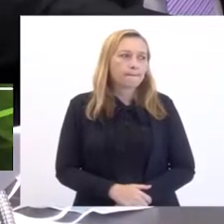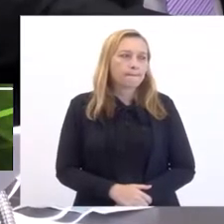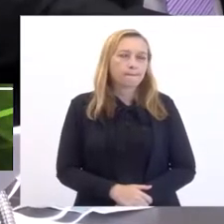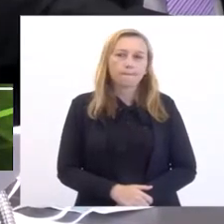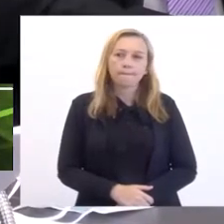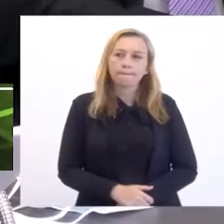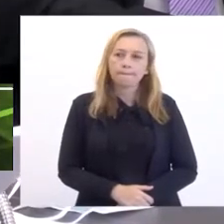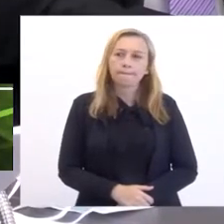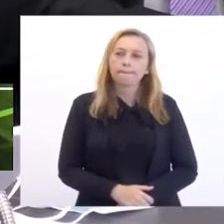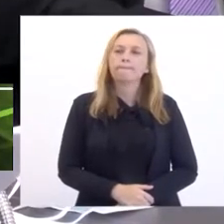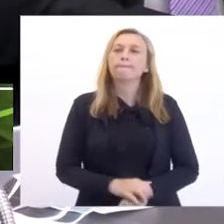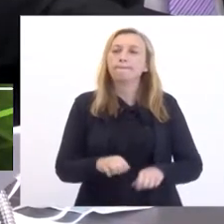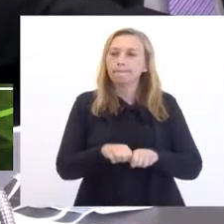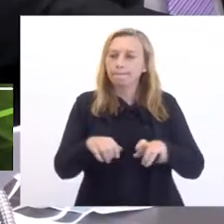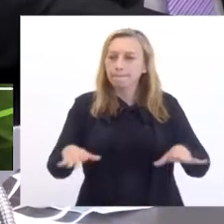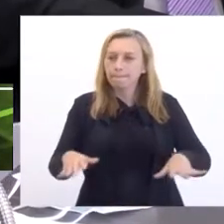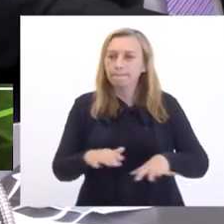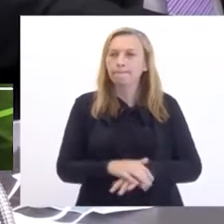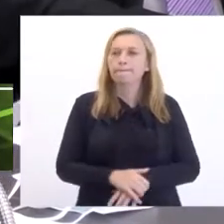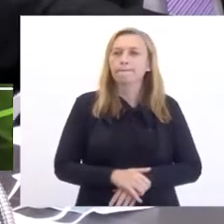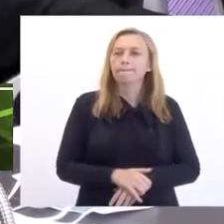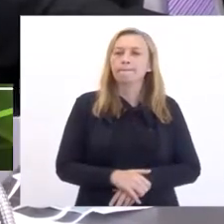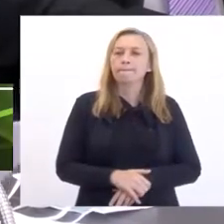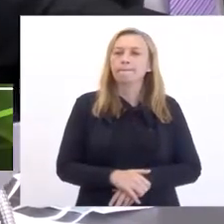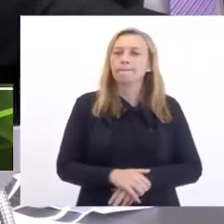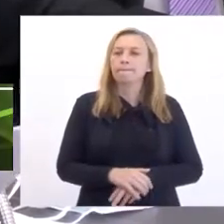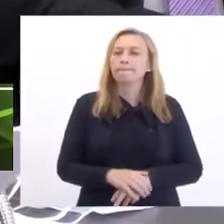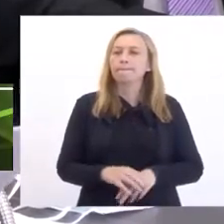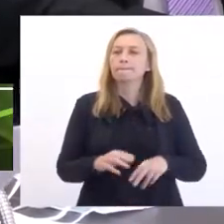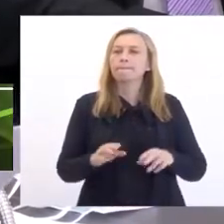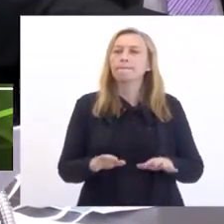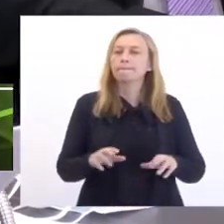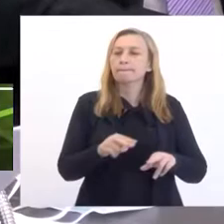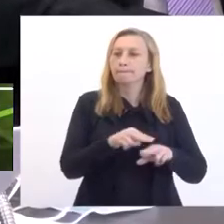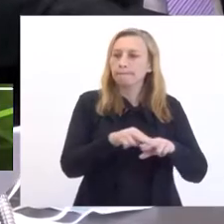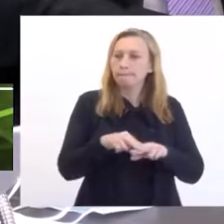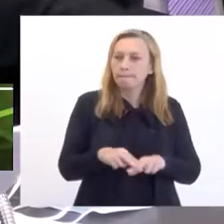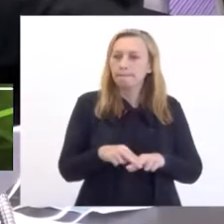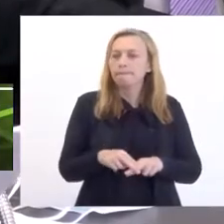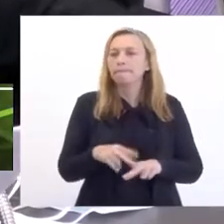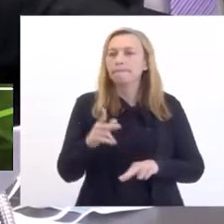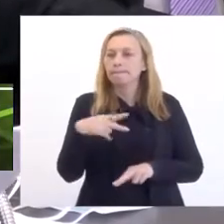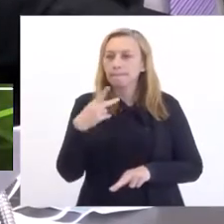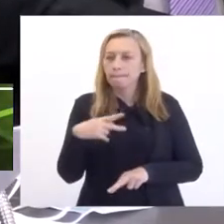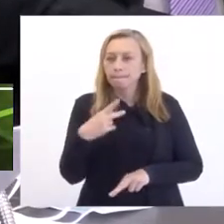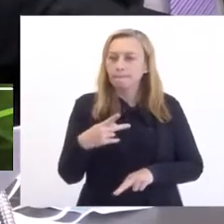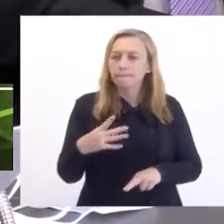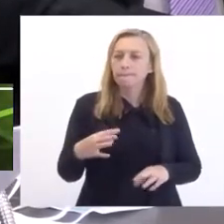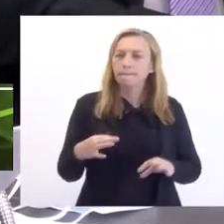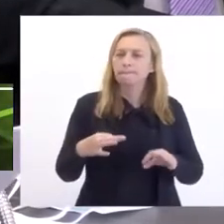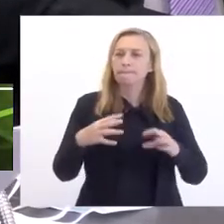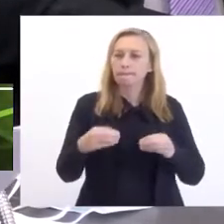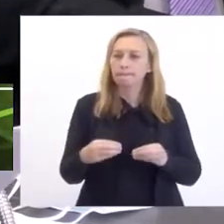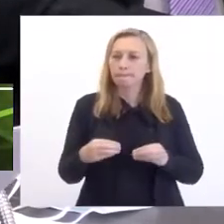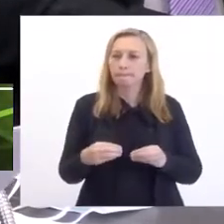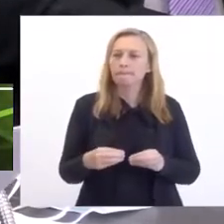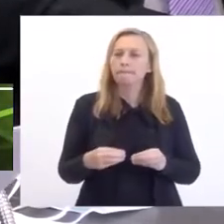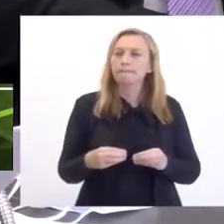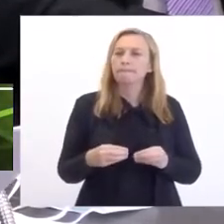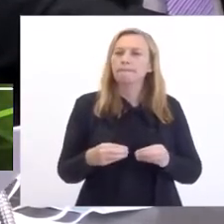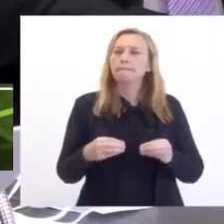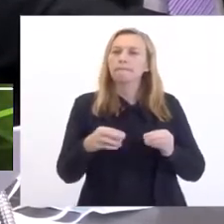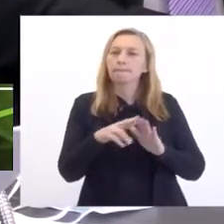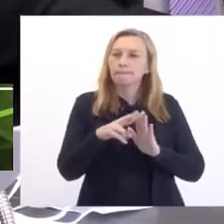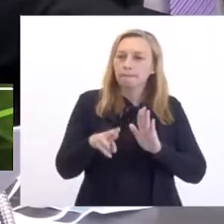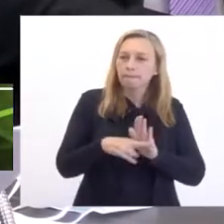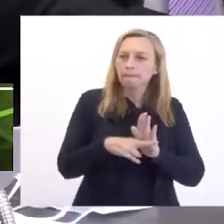exponencialmente com a pandemia. Tais fatores apontam a forma inquestionável para a excepcionalidade das medidas